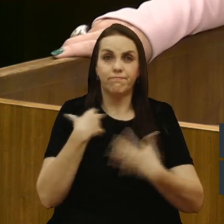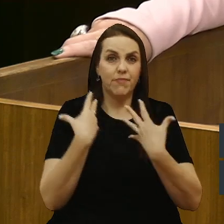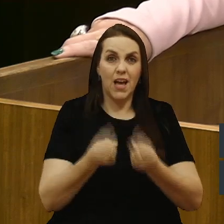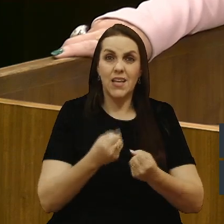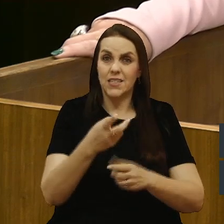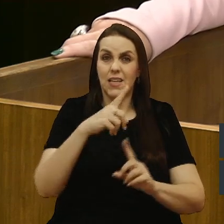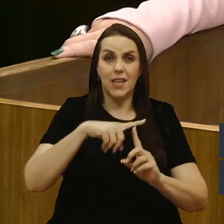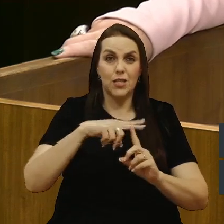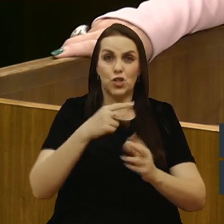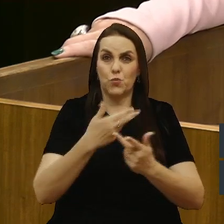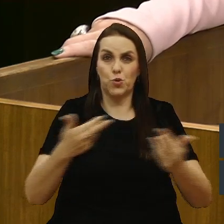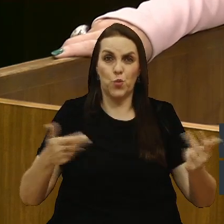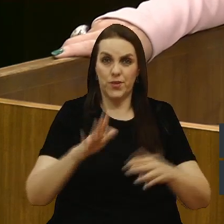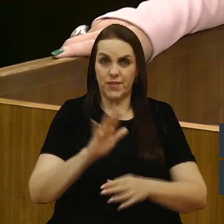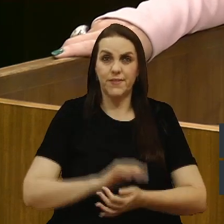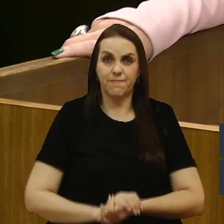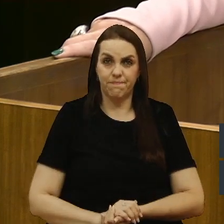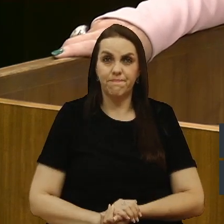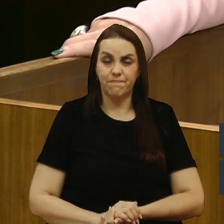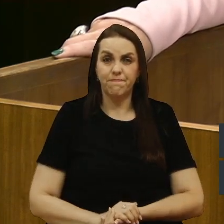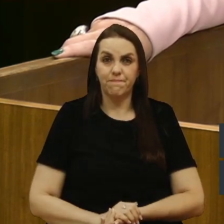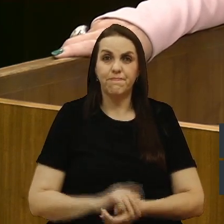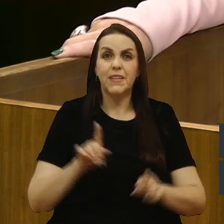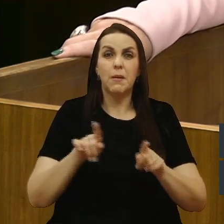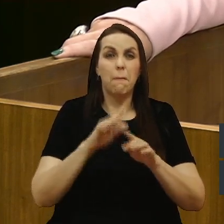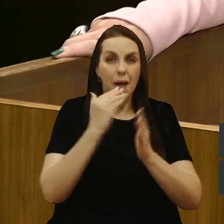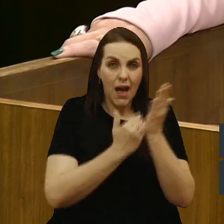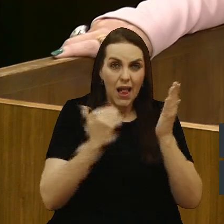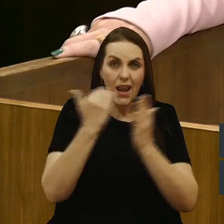tipo de coisa. E mais que isso,